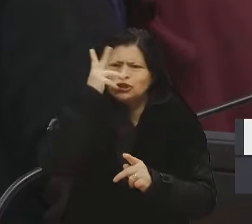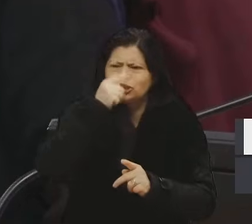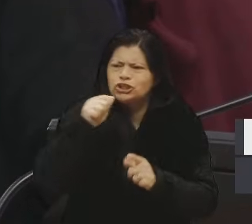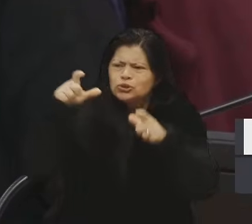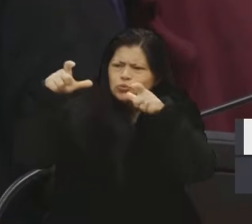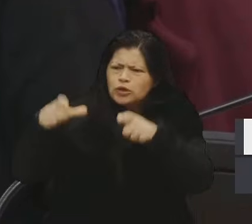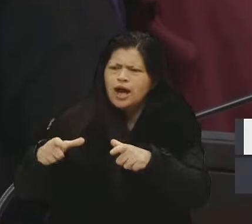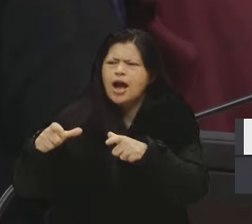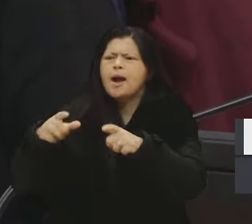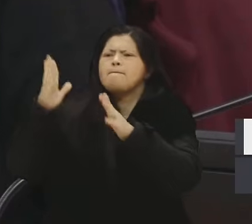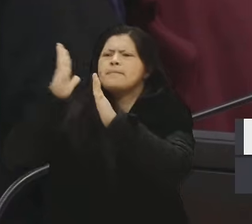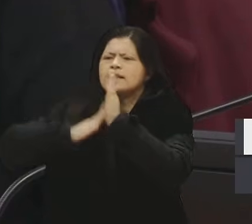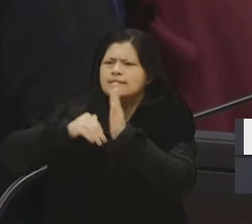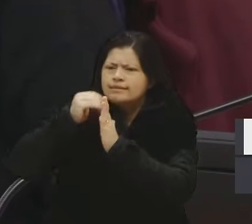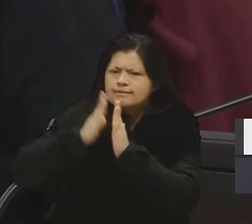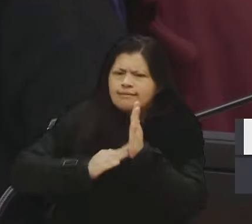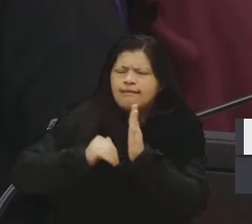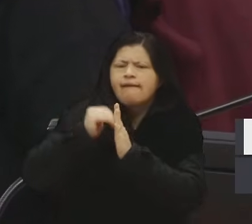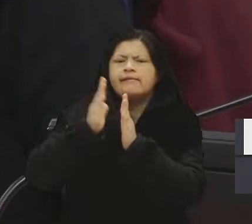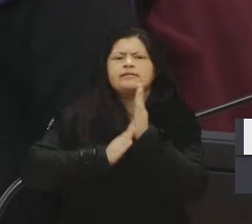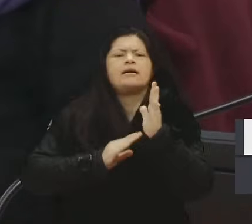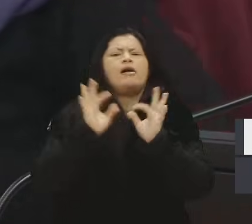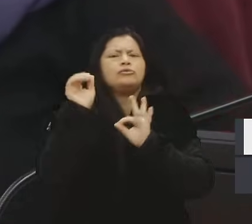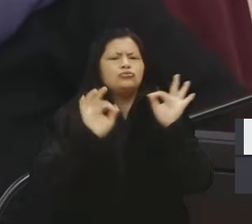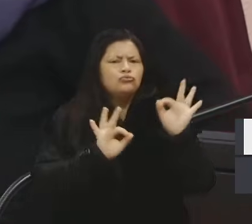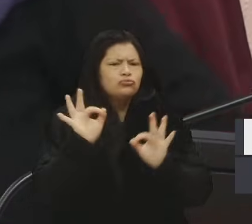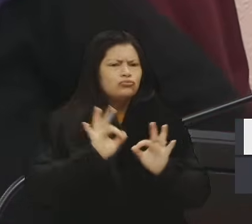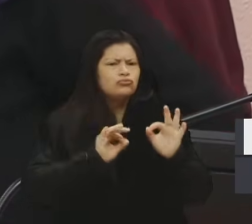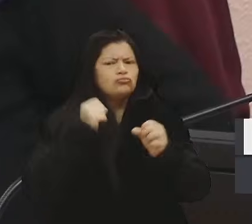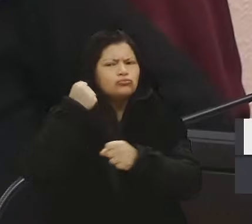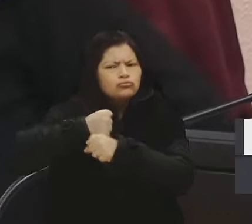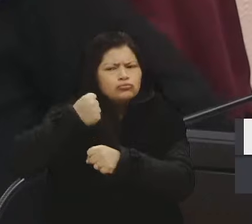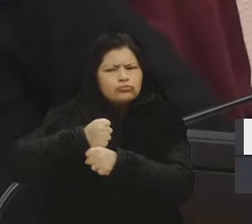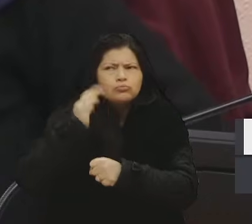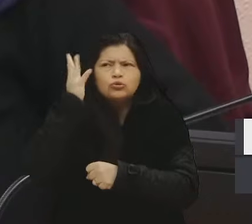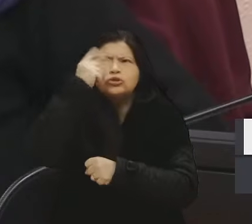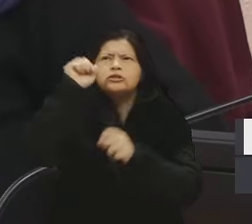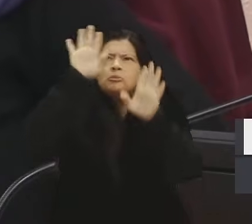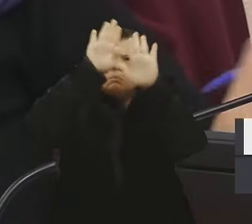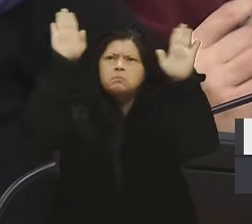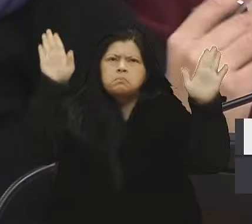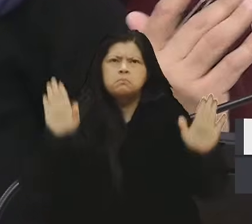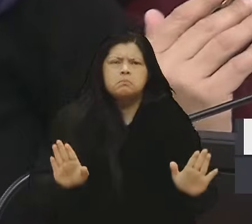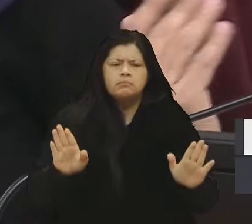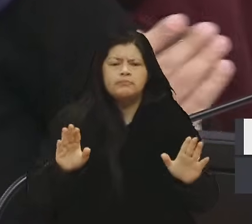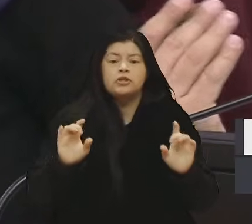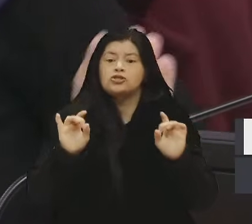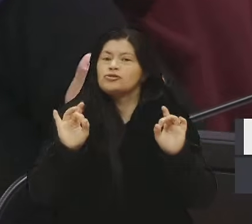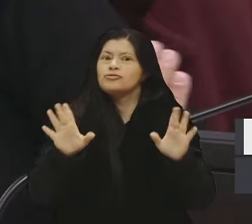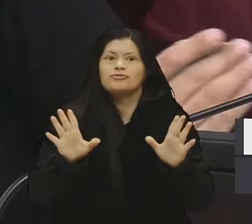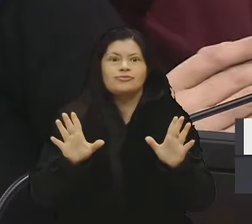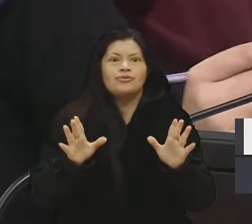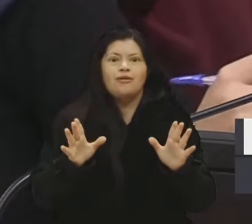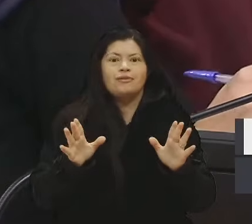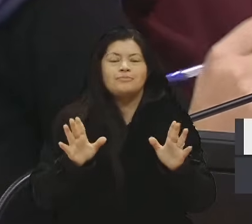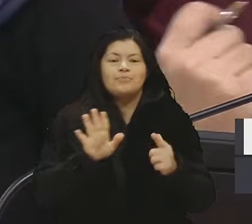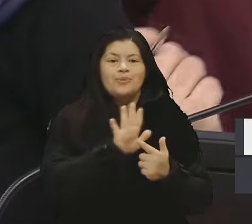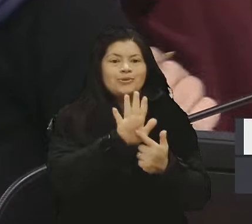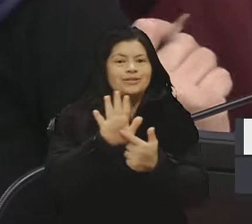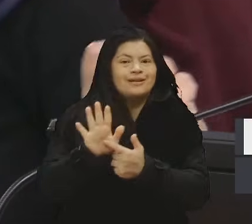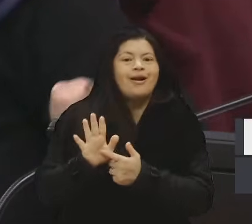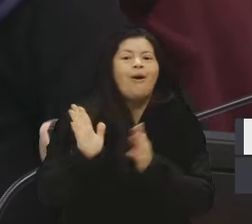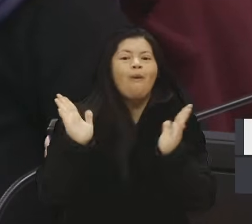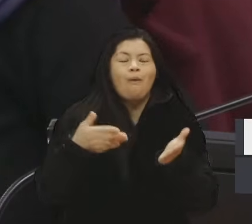Bonita, pintada, com uma estrutura super bonita, né? Só queria trazer isso para a baila também, né?